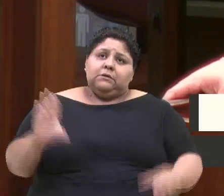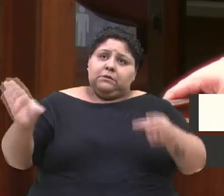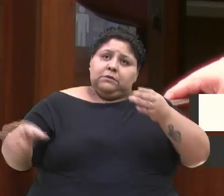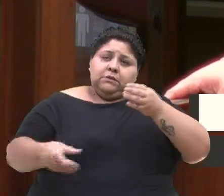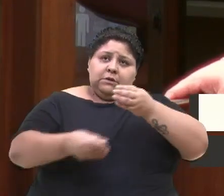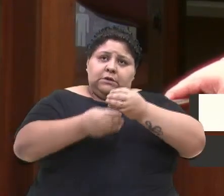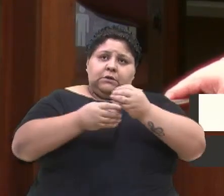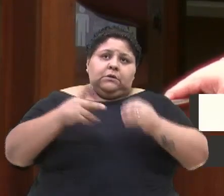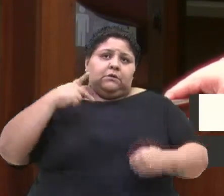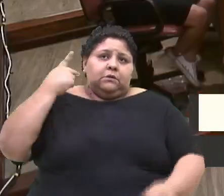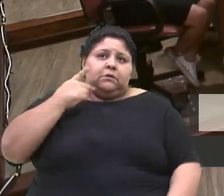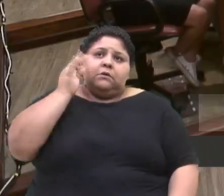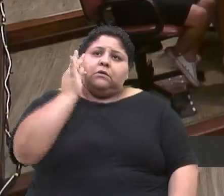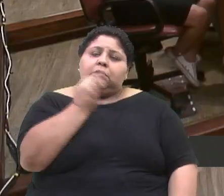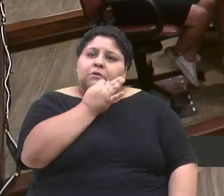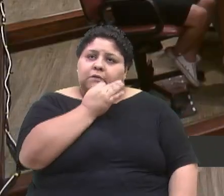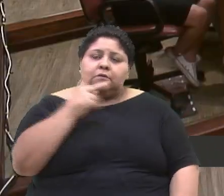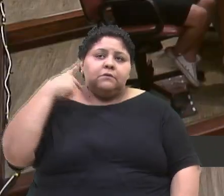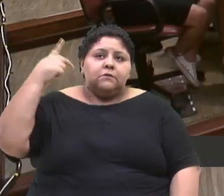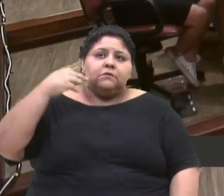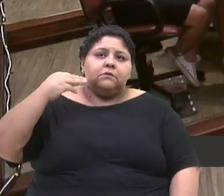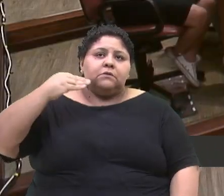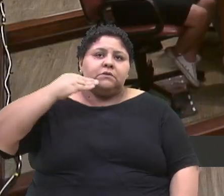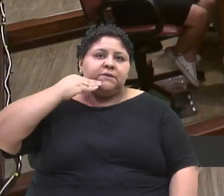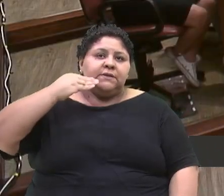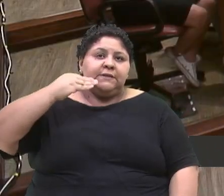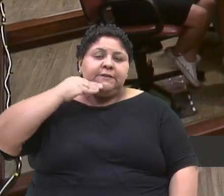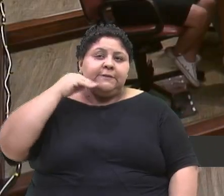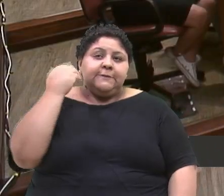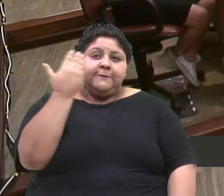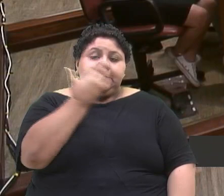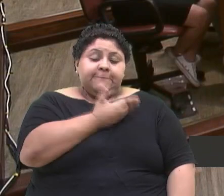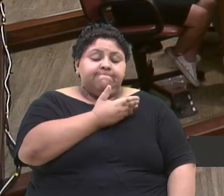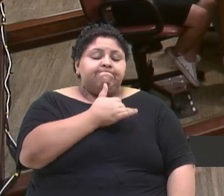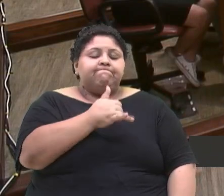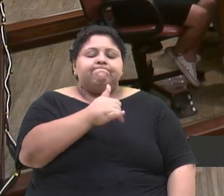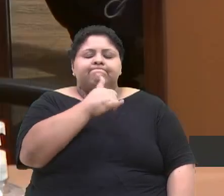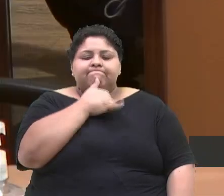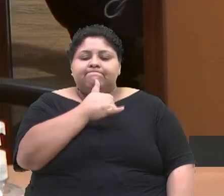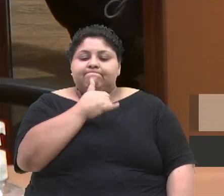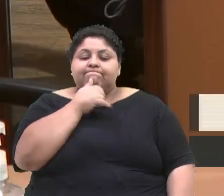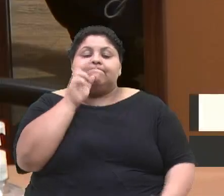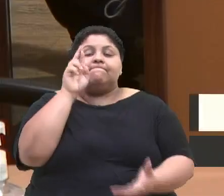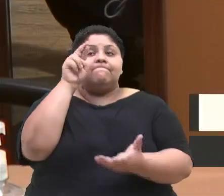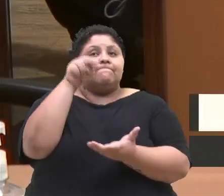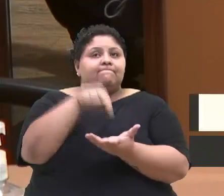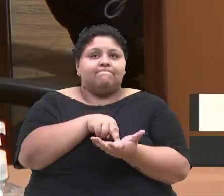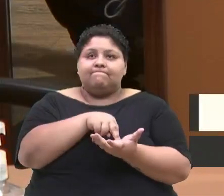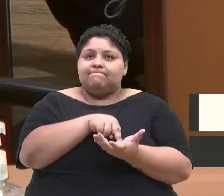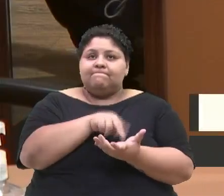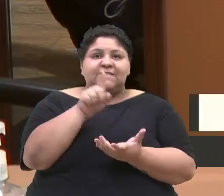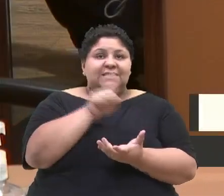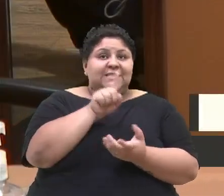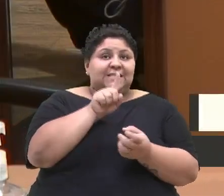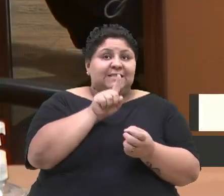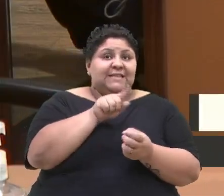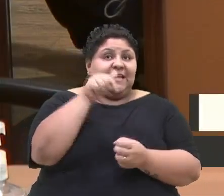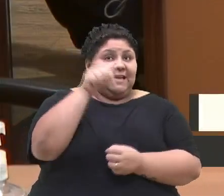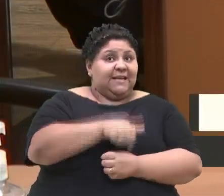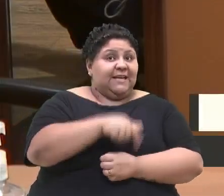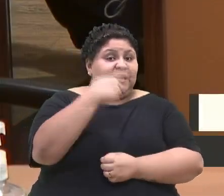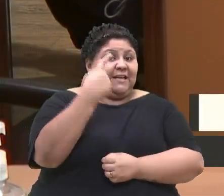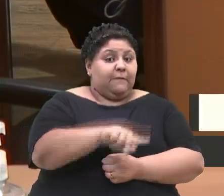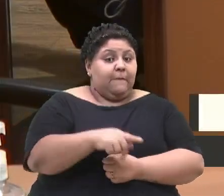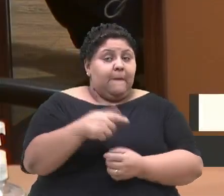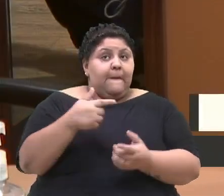Tati. Vereador Bortola, essa, infelizmente, é uma realidade, não digo nem do município de Caxias do Sul, de